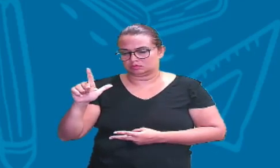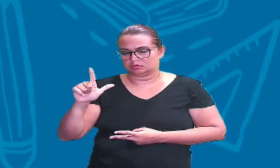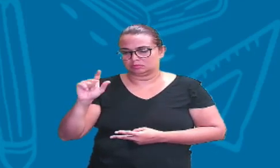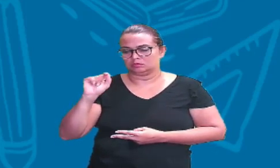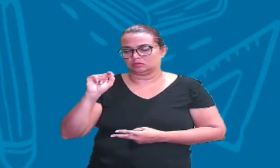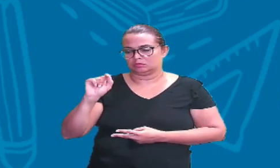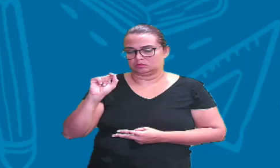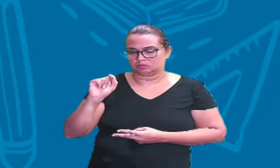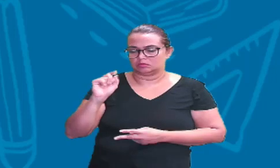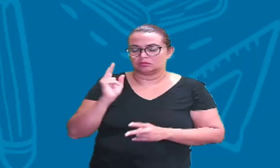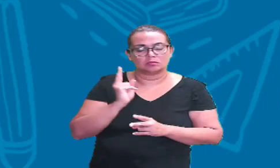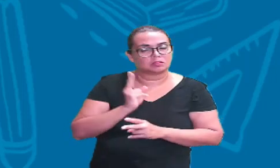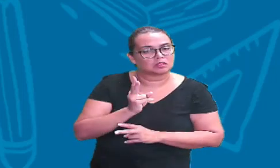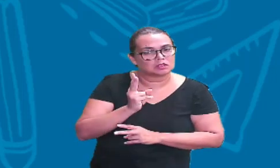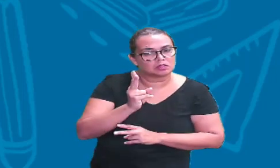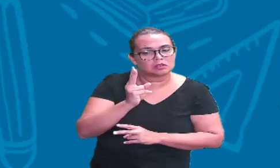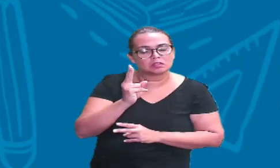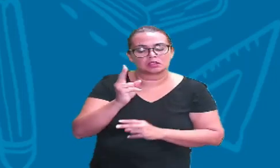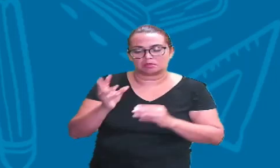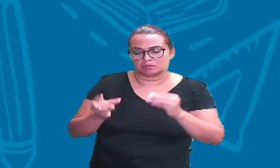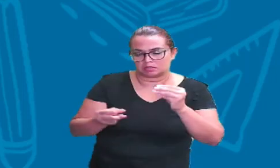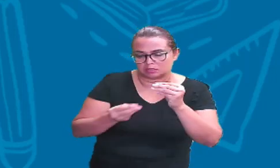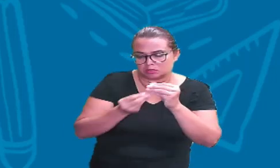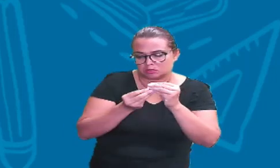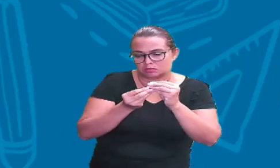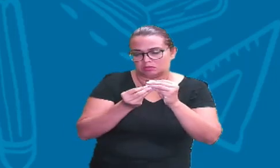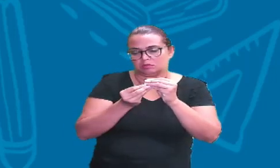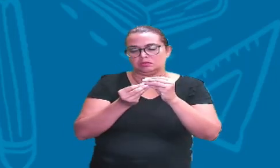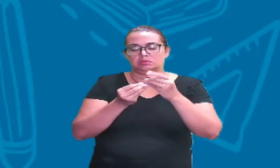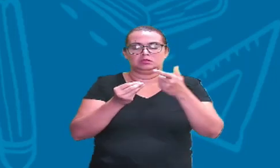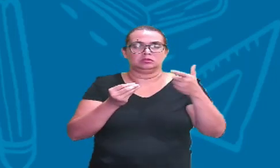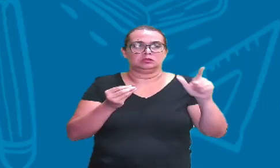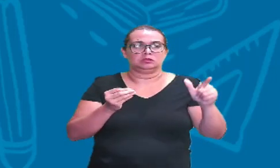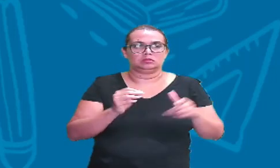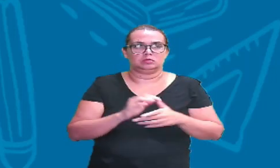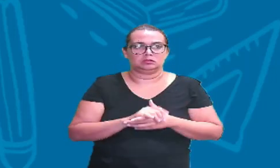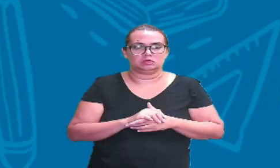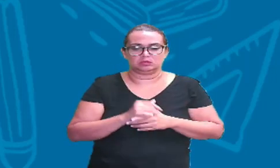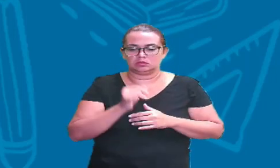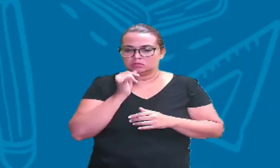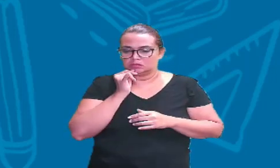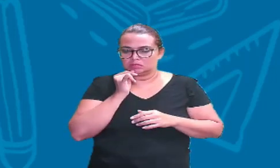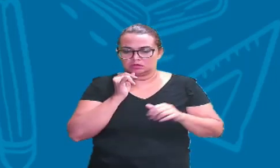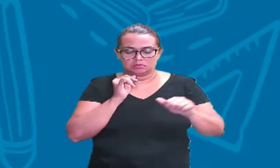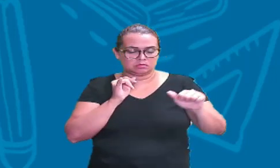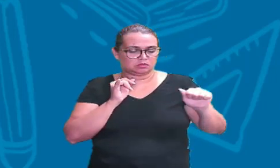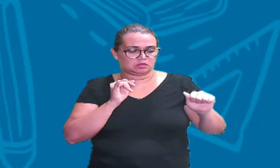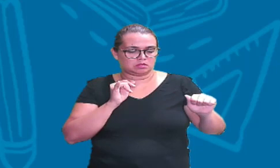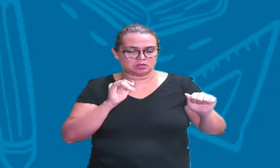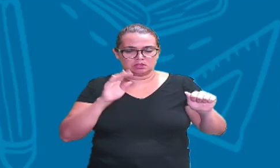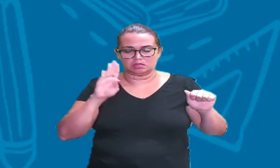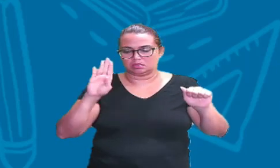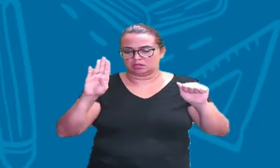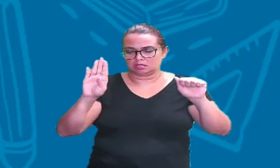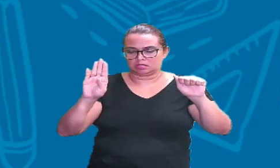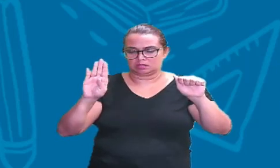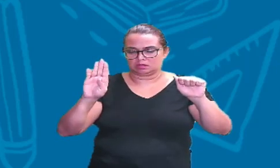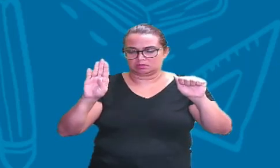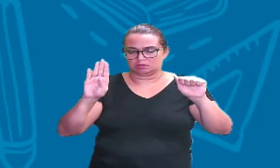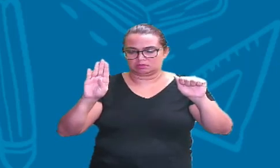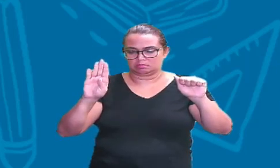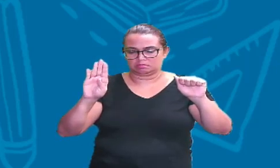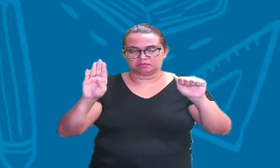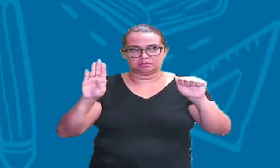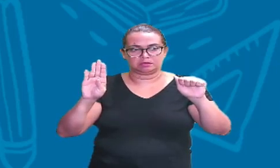completar o outro. Quando eu falei o ângulo A, e o ângulo B